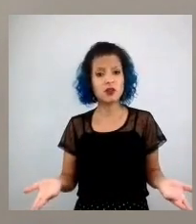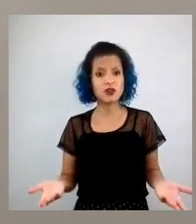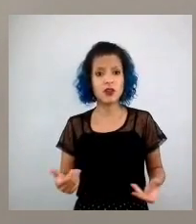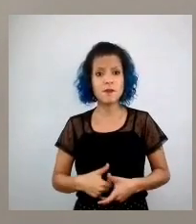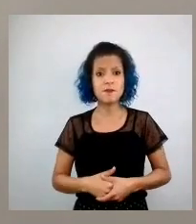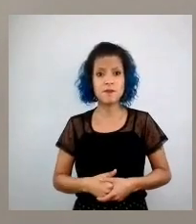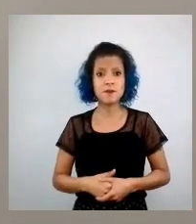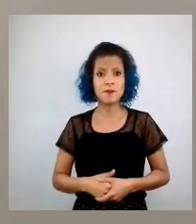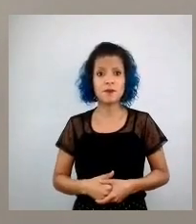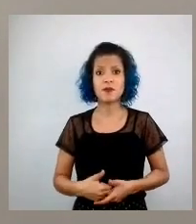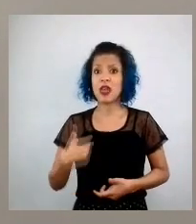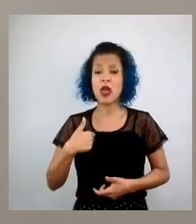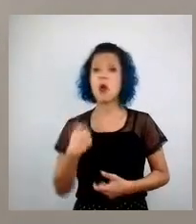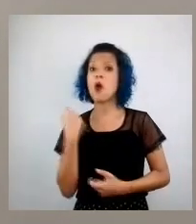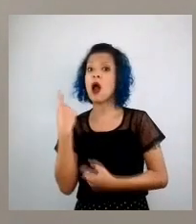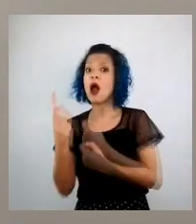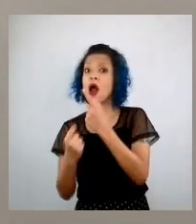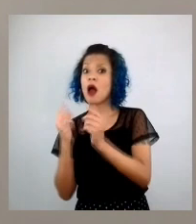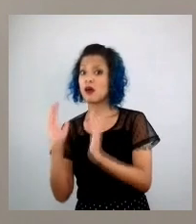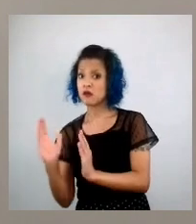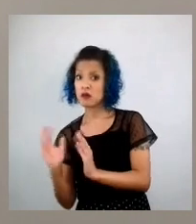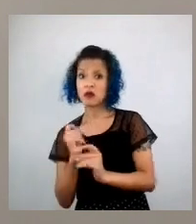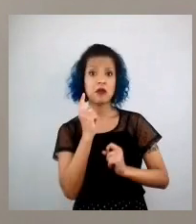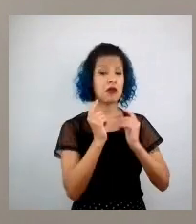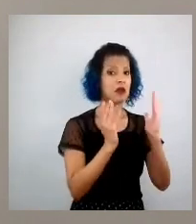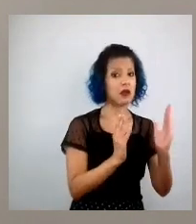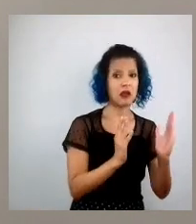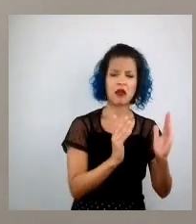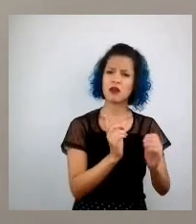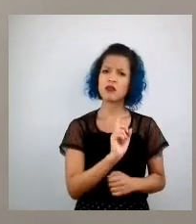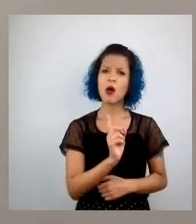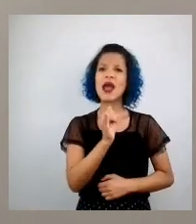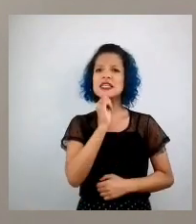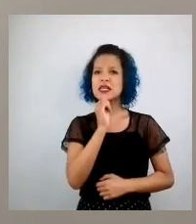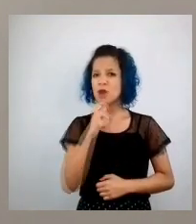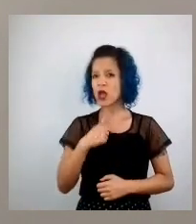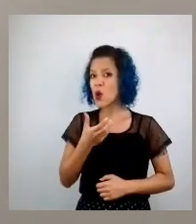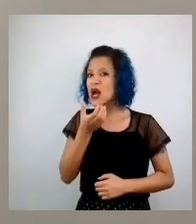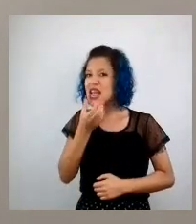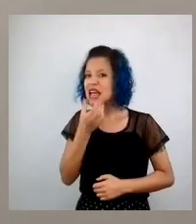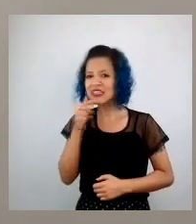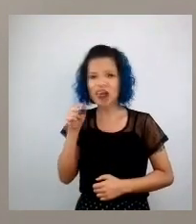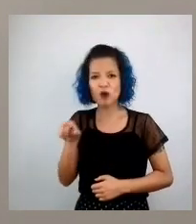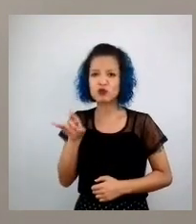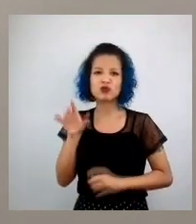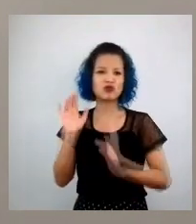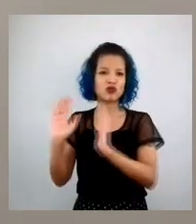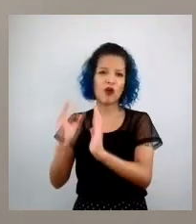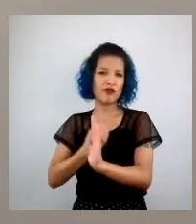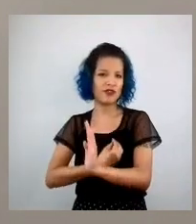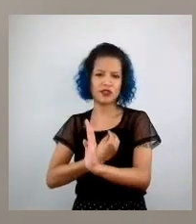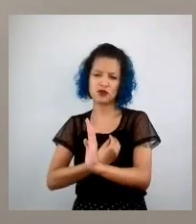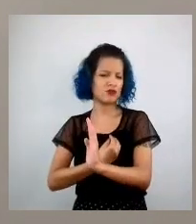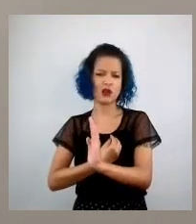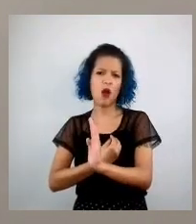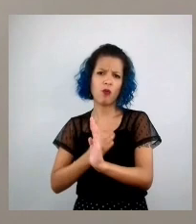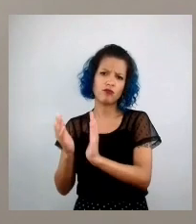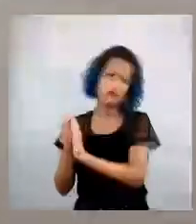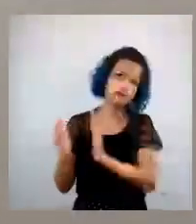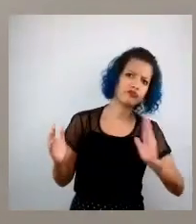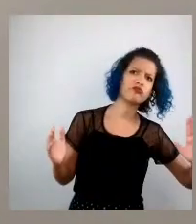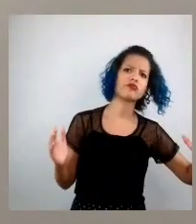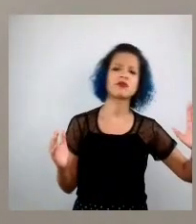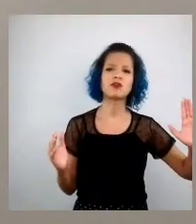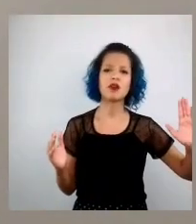uma Páscoa, eu não sou um Natal. Tá? Entende? É uma diferença muito grande. E mesmo que eu fosse, todo ano você